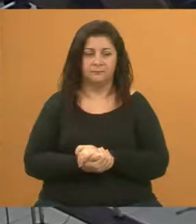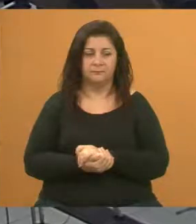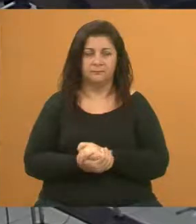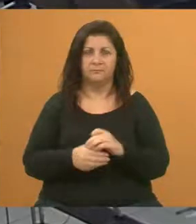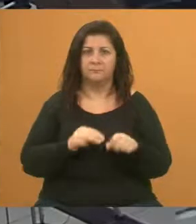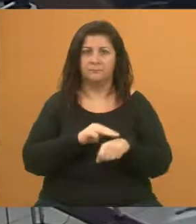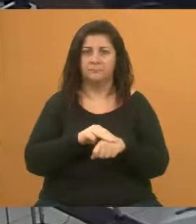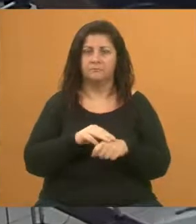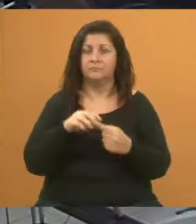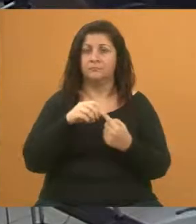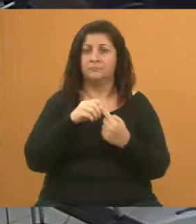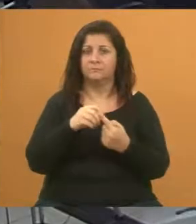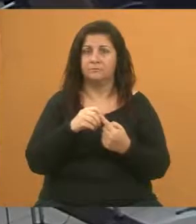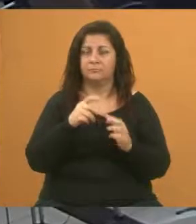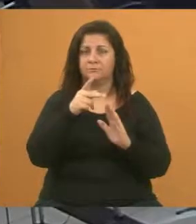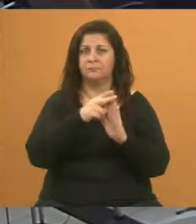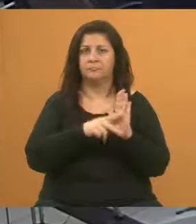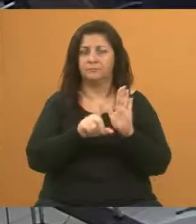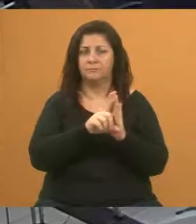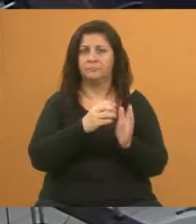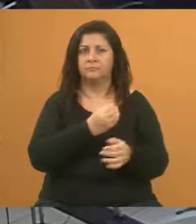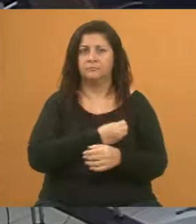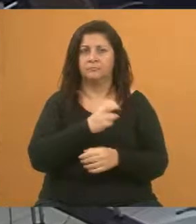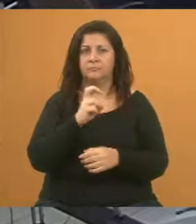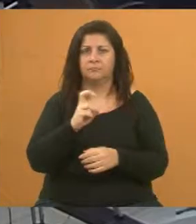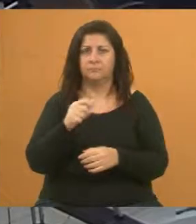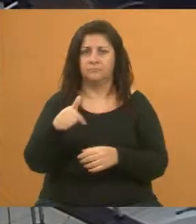Discussão única do projeto de lei do Legislativo número